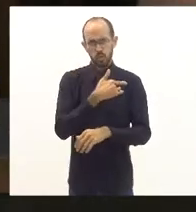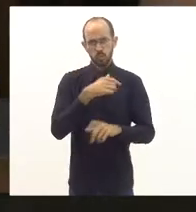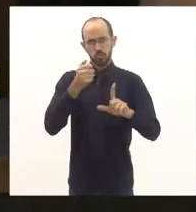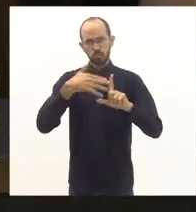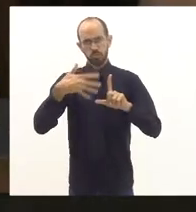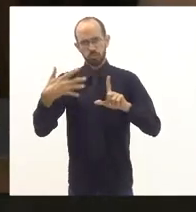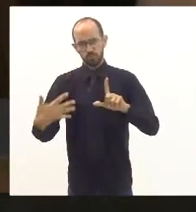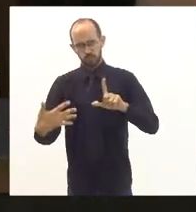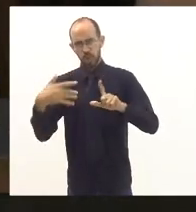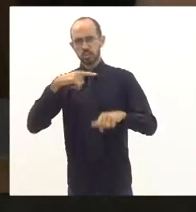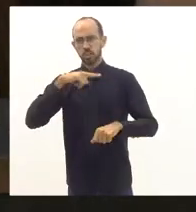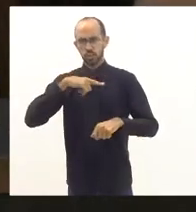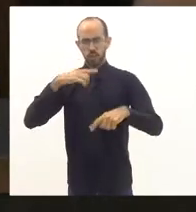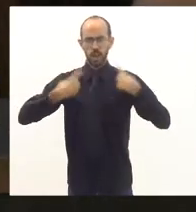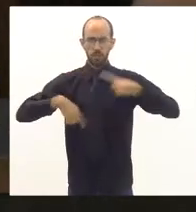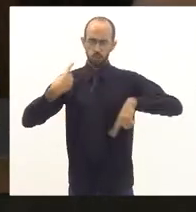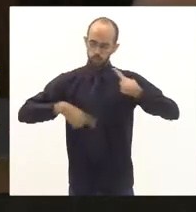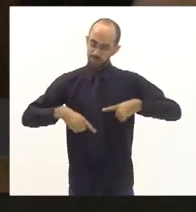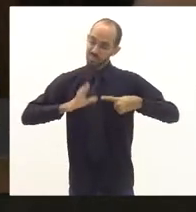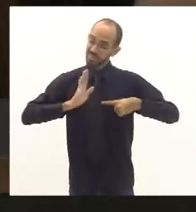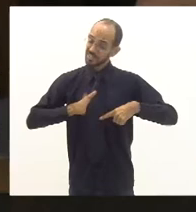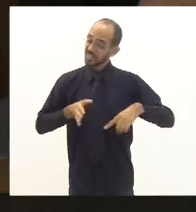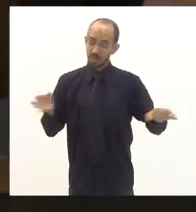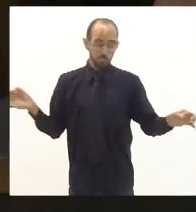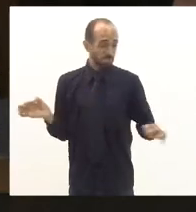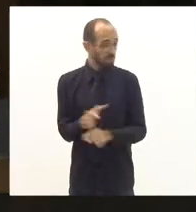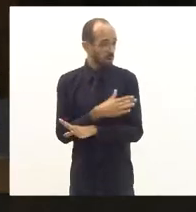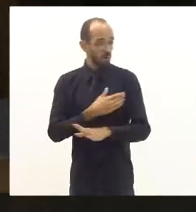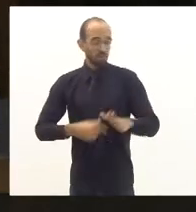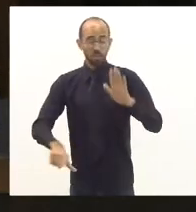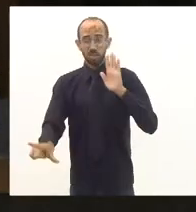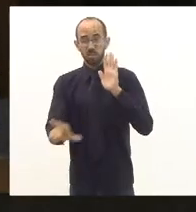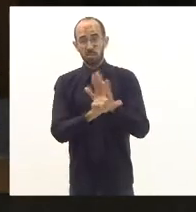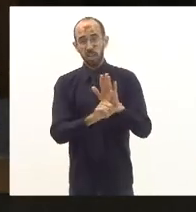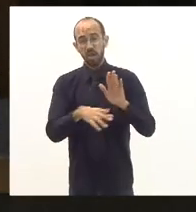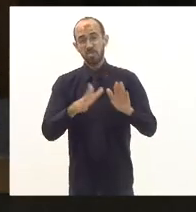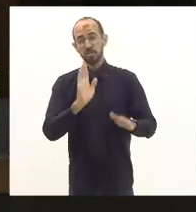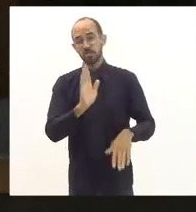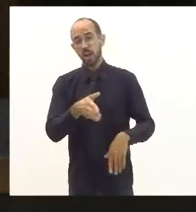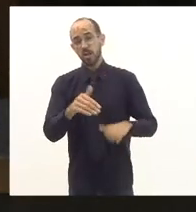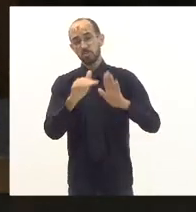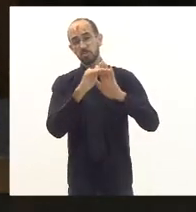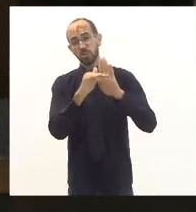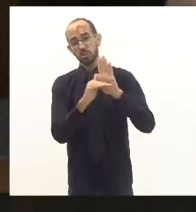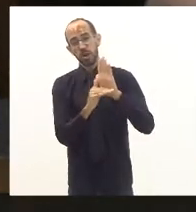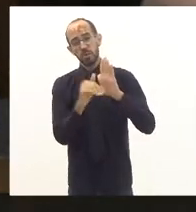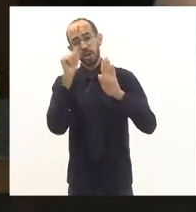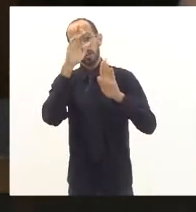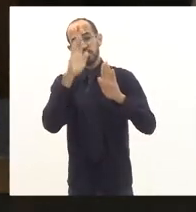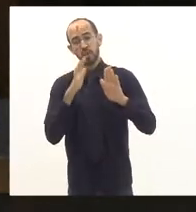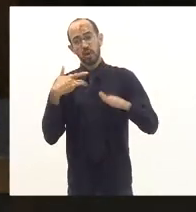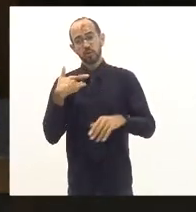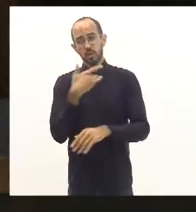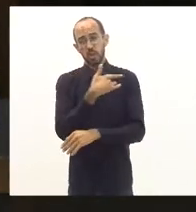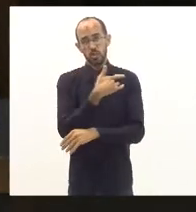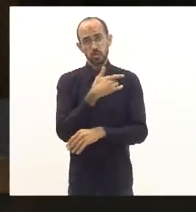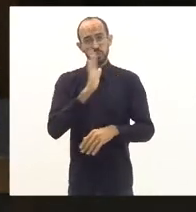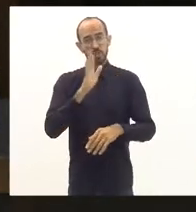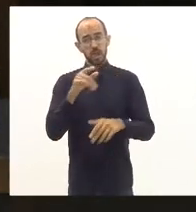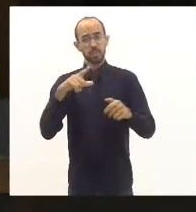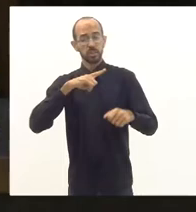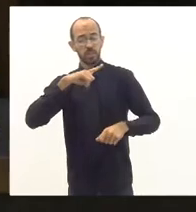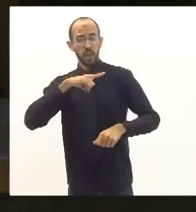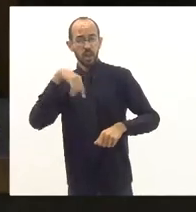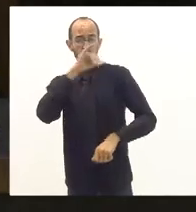temos a política existe, está regulamentada através de um Programa Nacional de Saúde. Nós temos no Estado